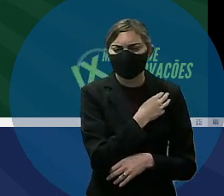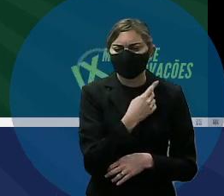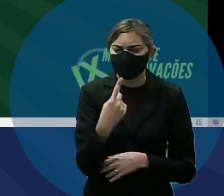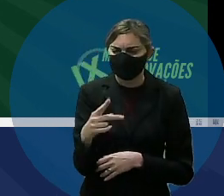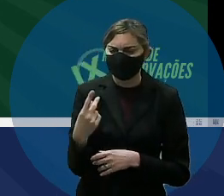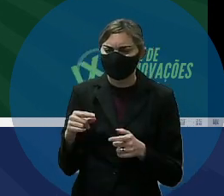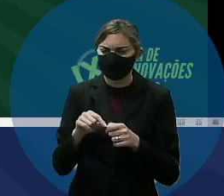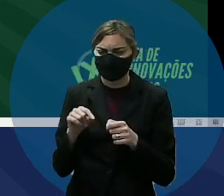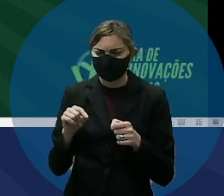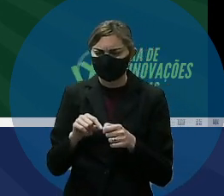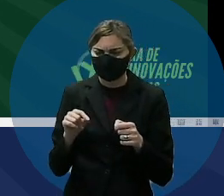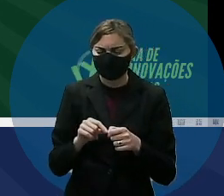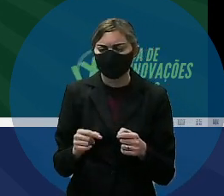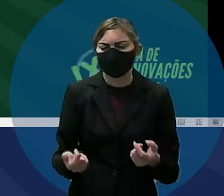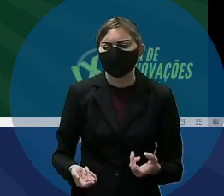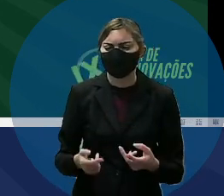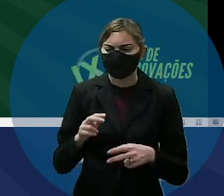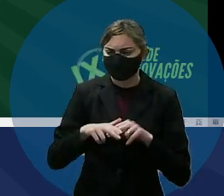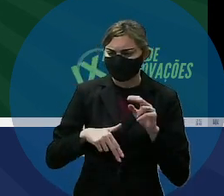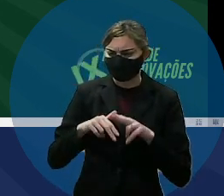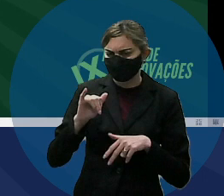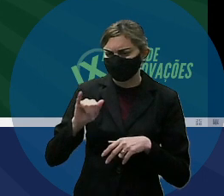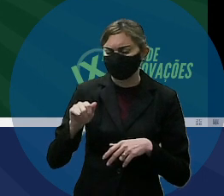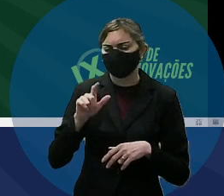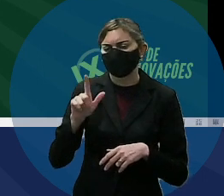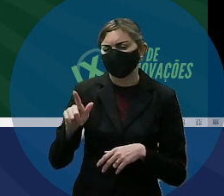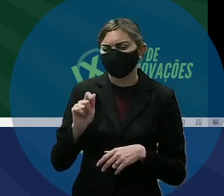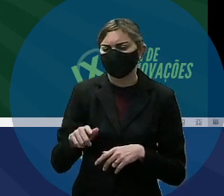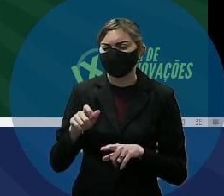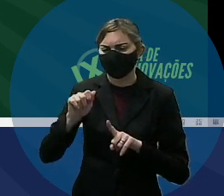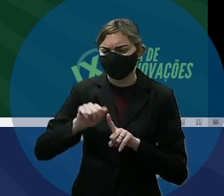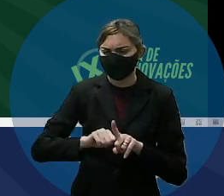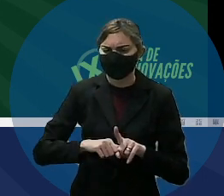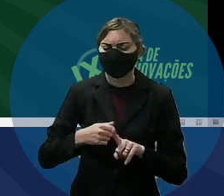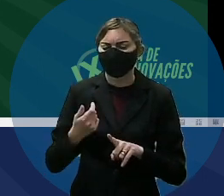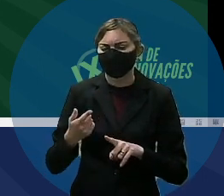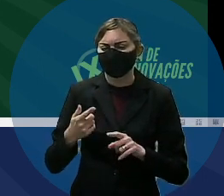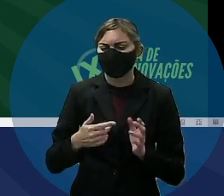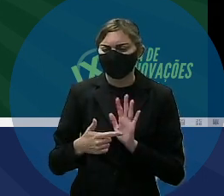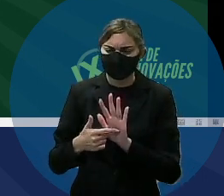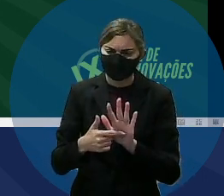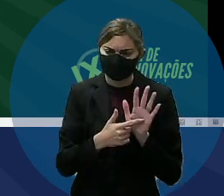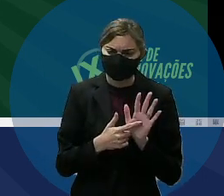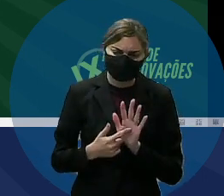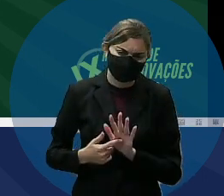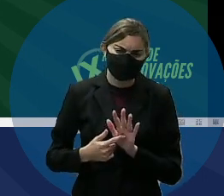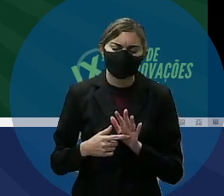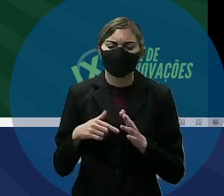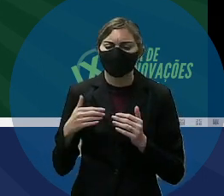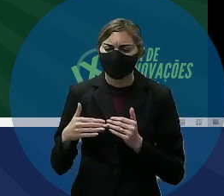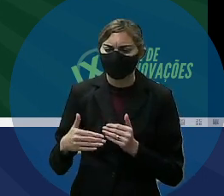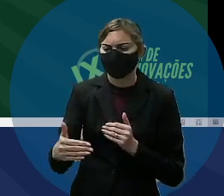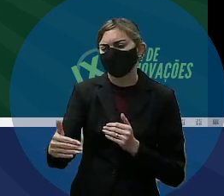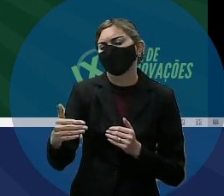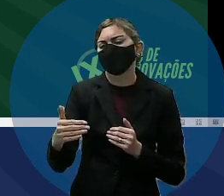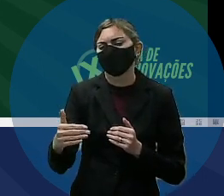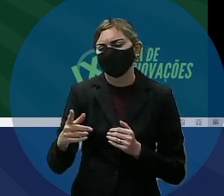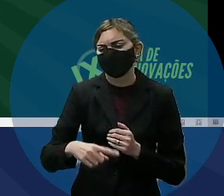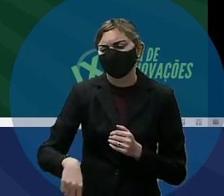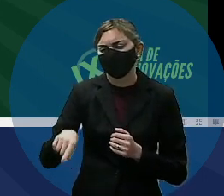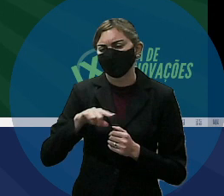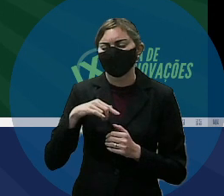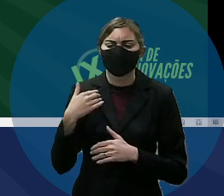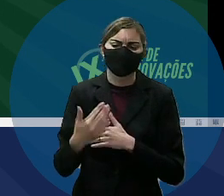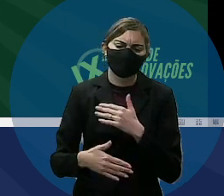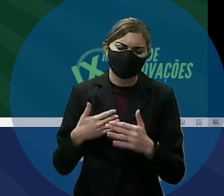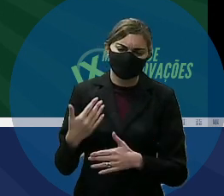realizada durante os meses de julho e de agosto. No mês de julho, a gente passou, apresentou, e a partir daí, eles desenvolveram